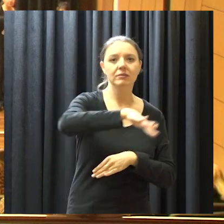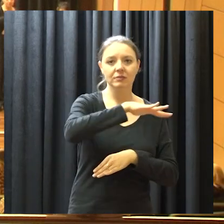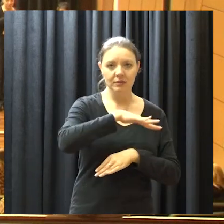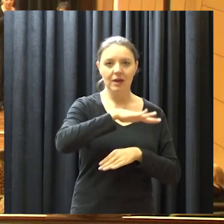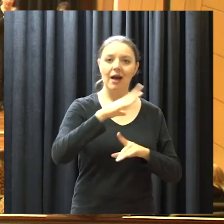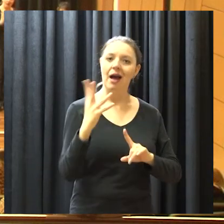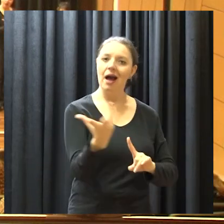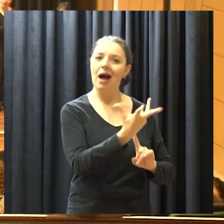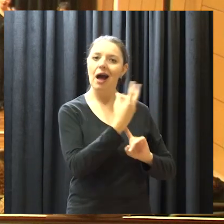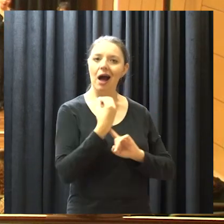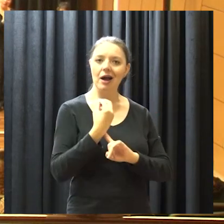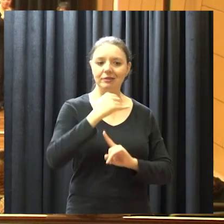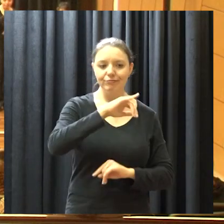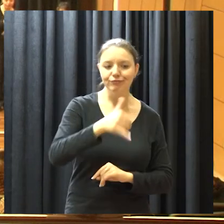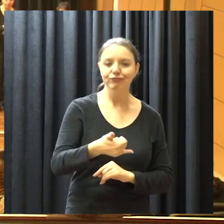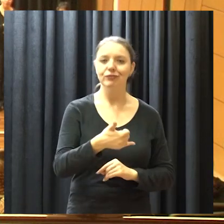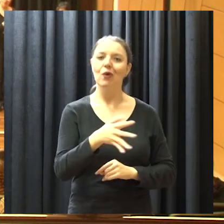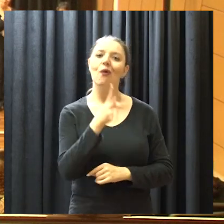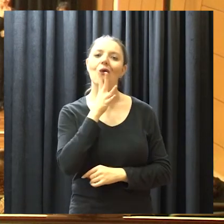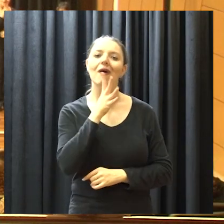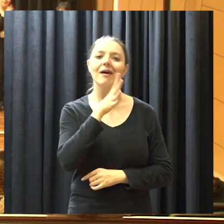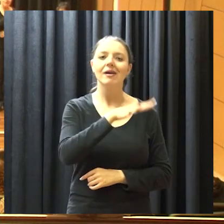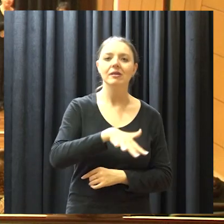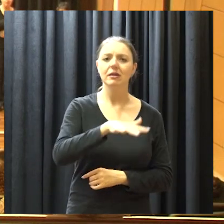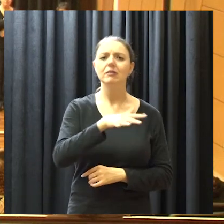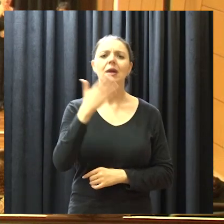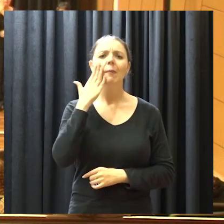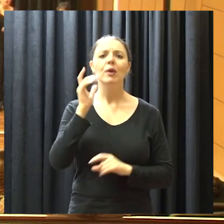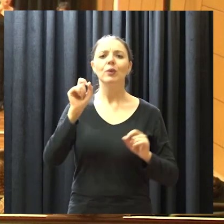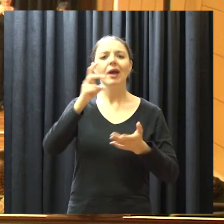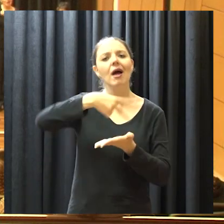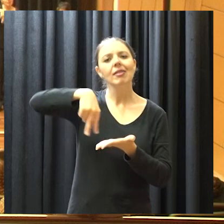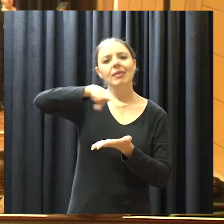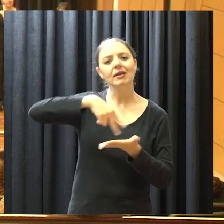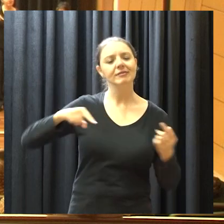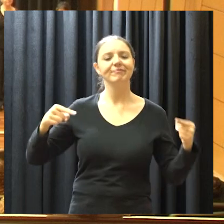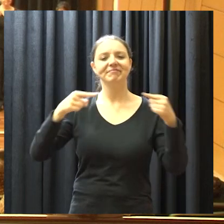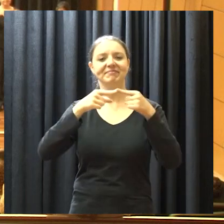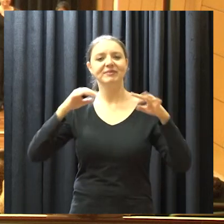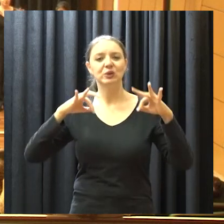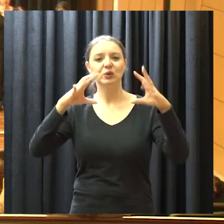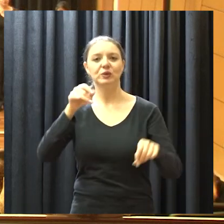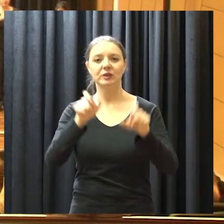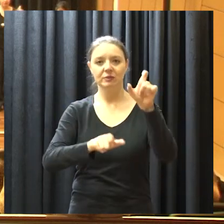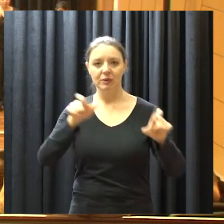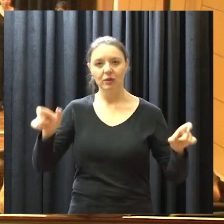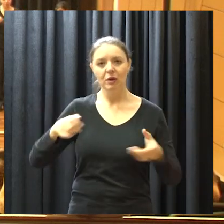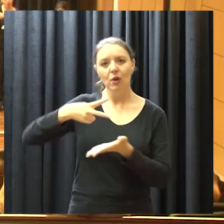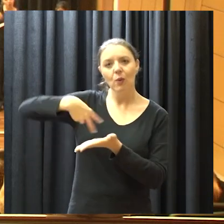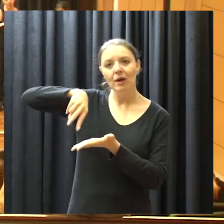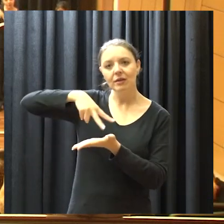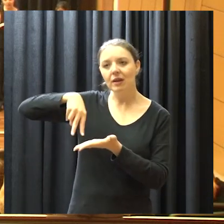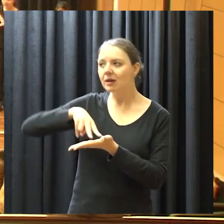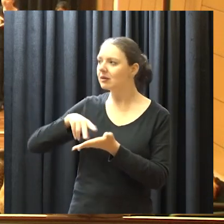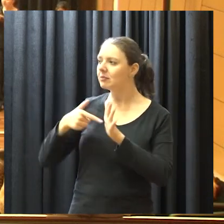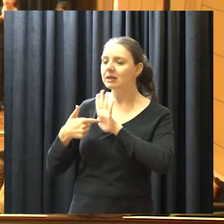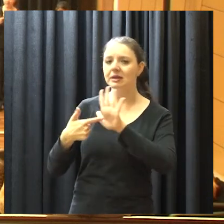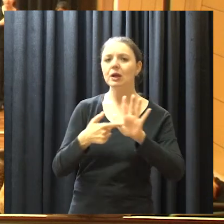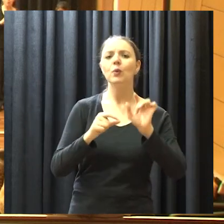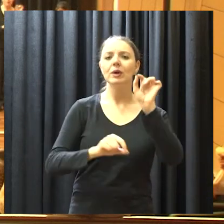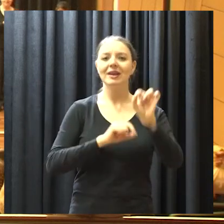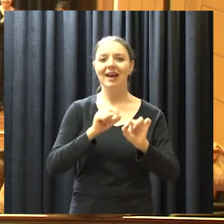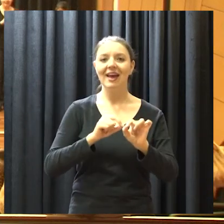território artístico, trazendo a mensagem de que a dança é para todos. Com a coreografia Eu Quero Que o Mundo Me